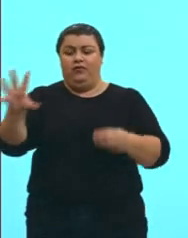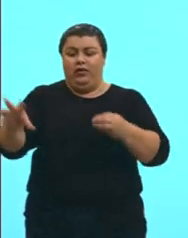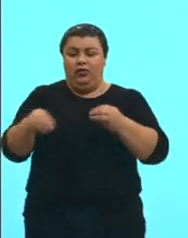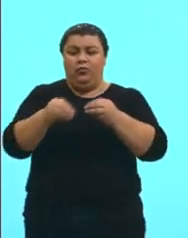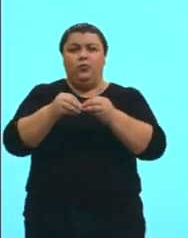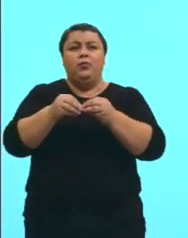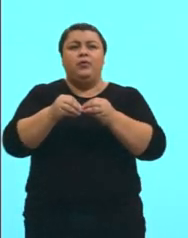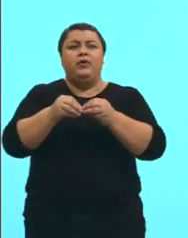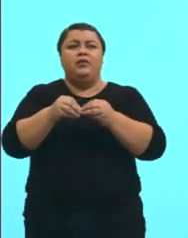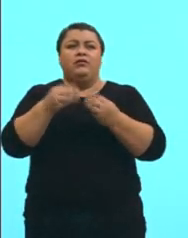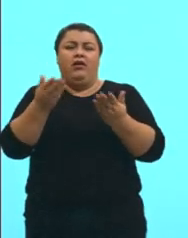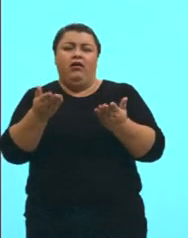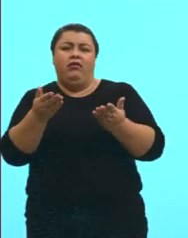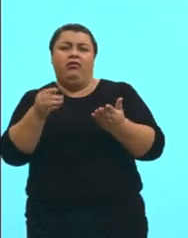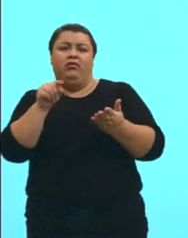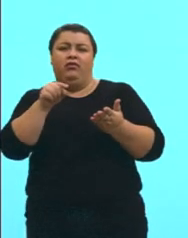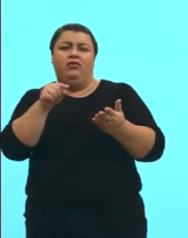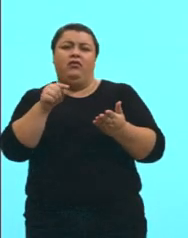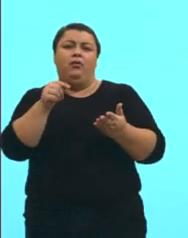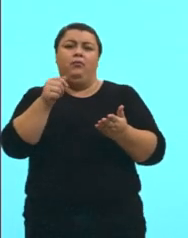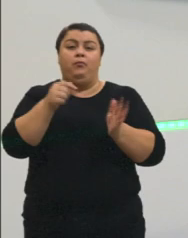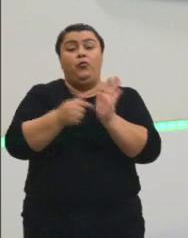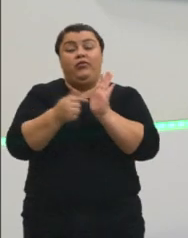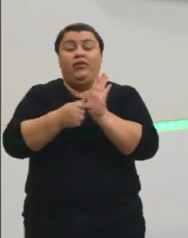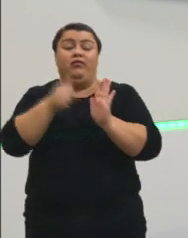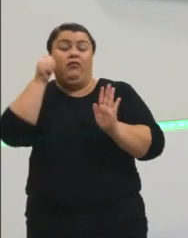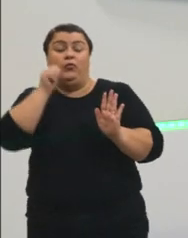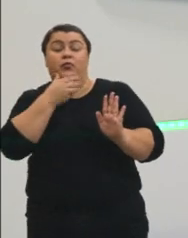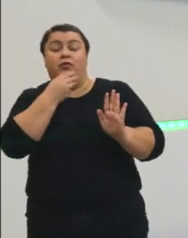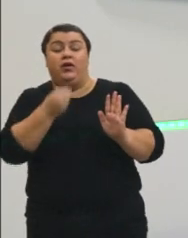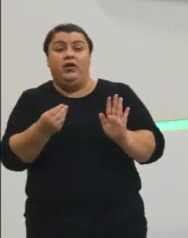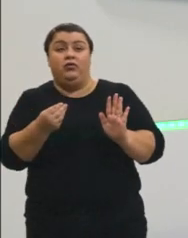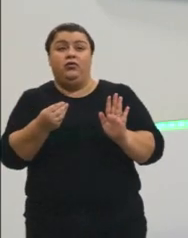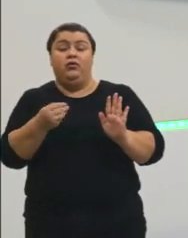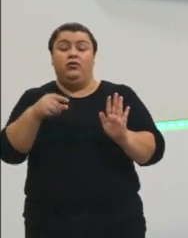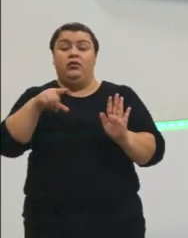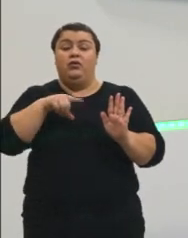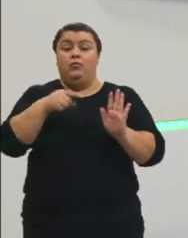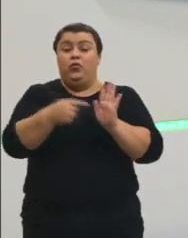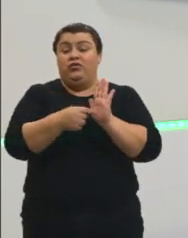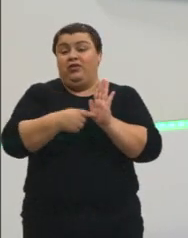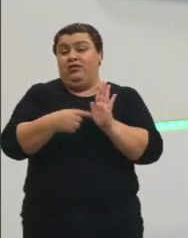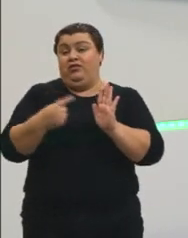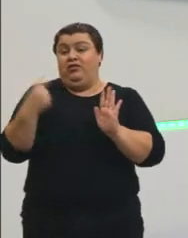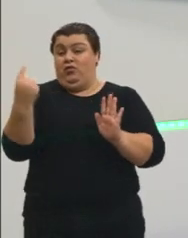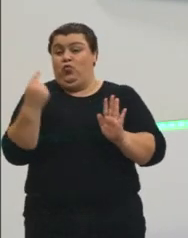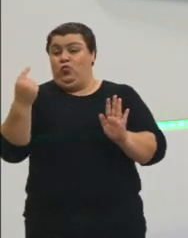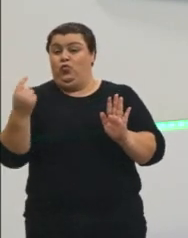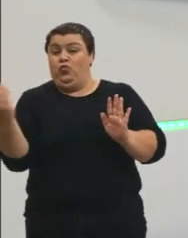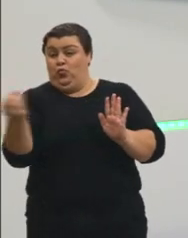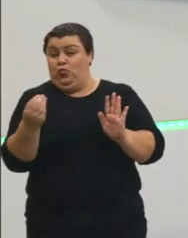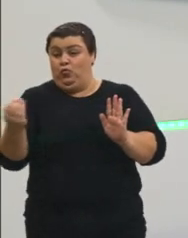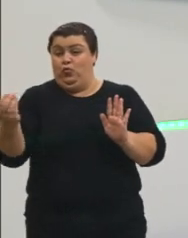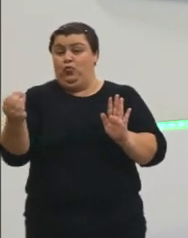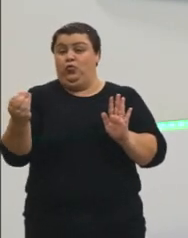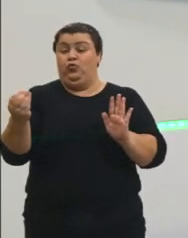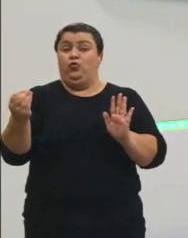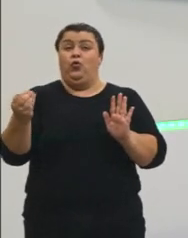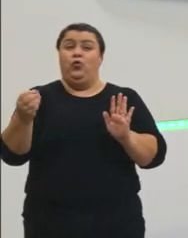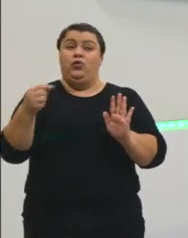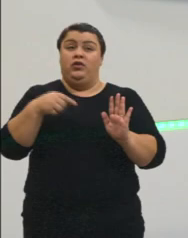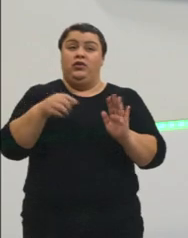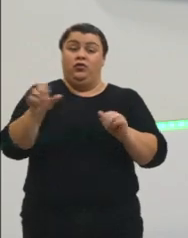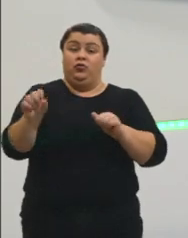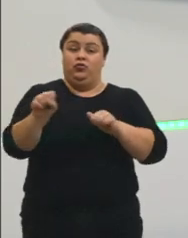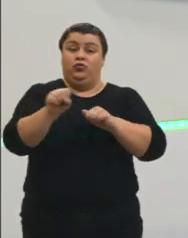para nos dizer se eles são femininos ou masculinos se eles estão no singular ou no plural se eles são substantivo definido